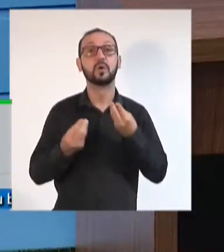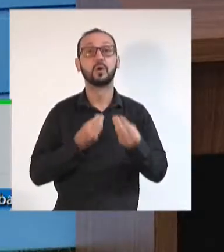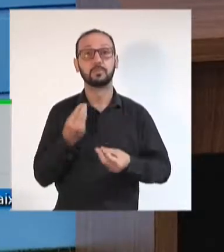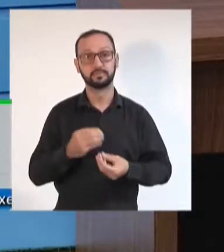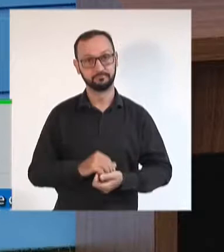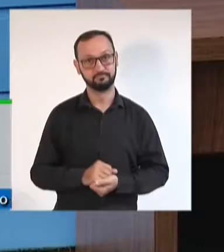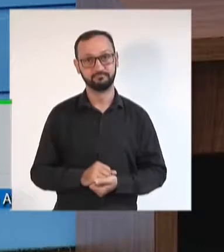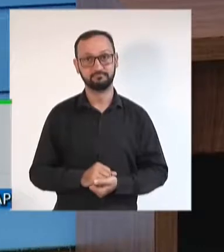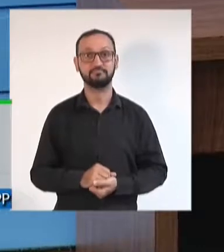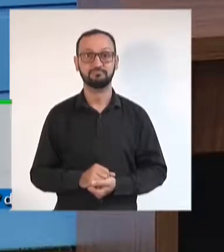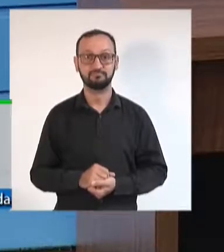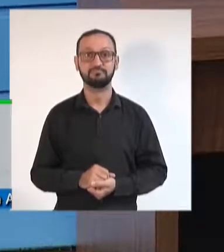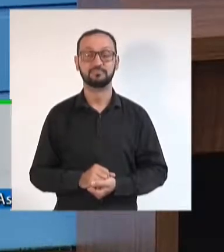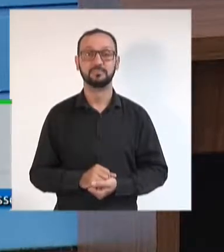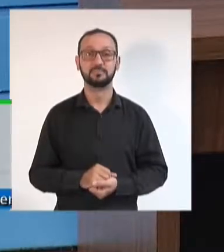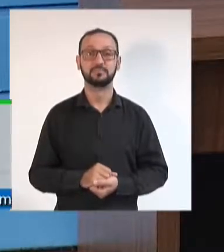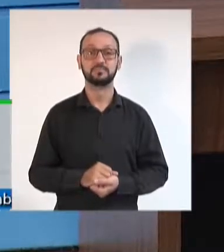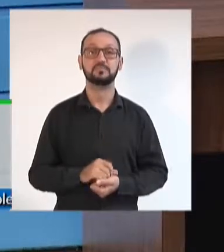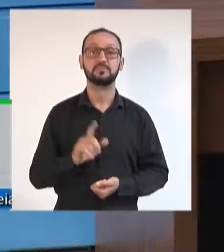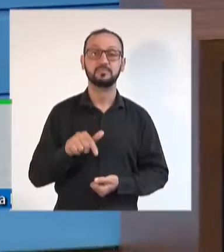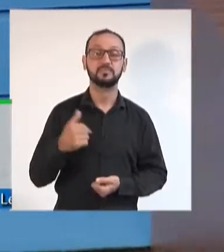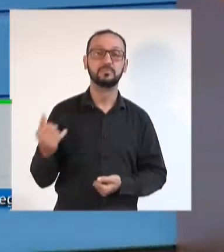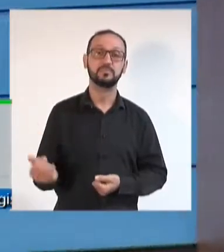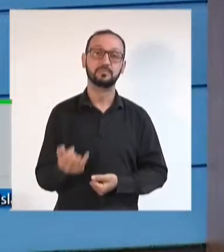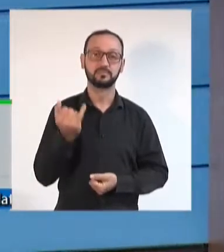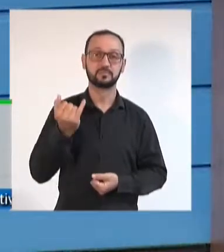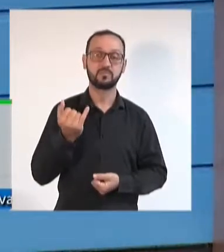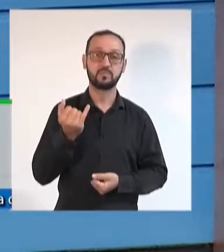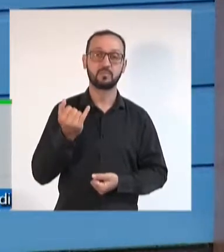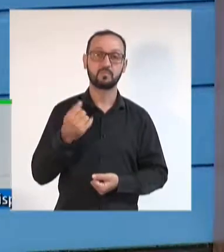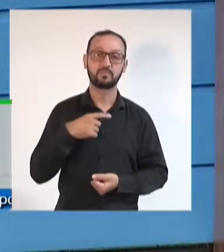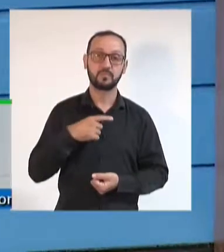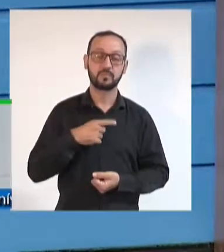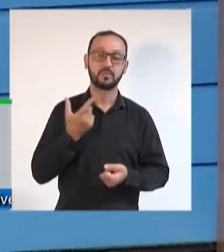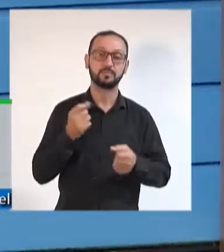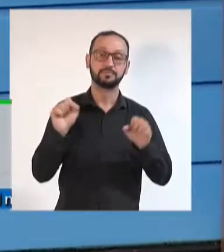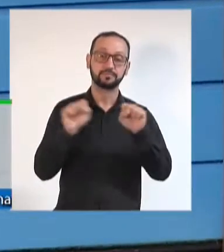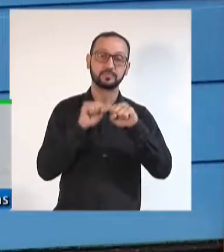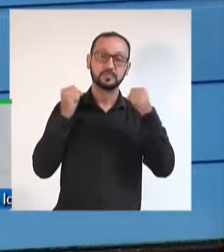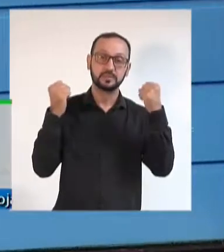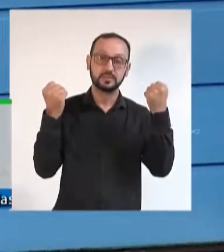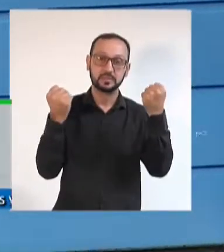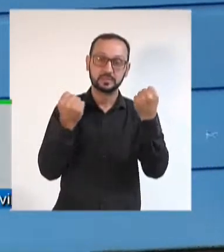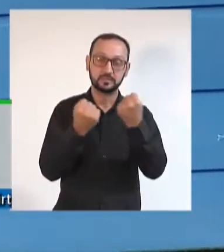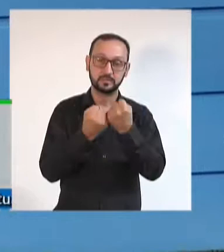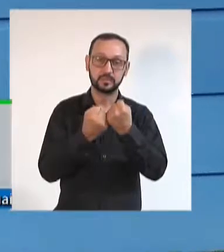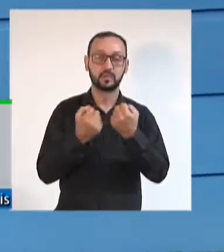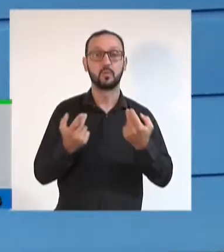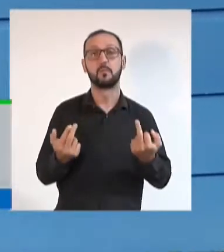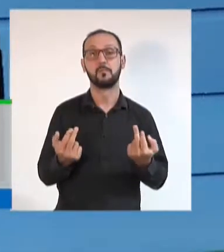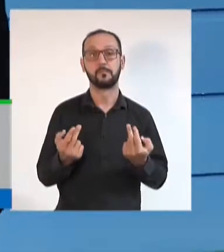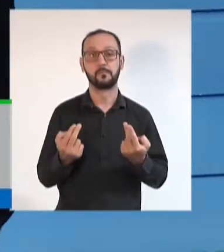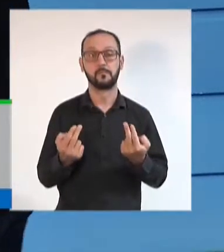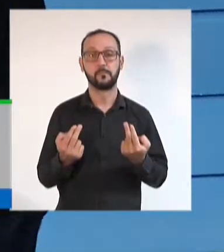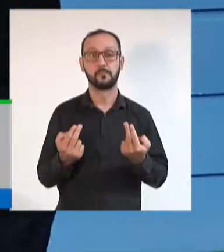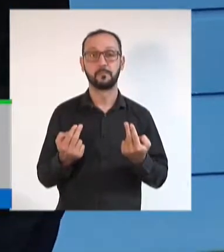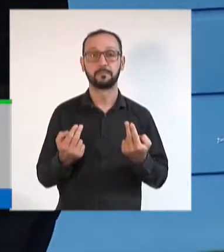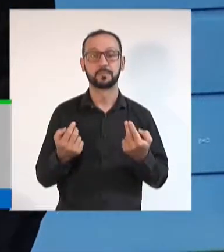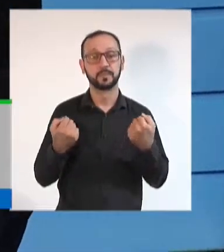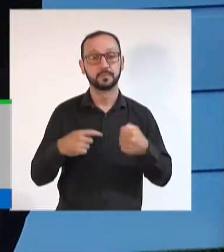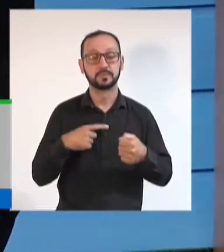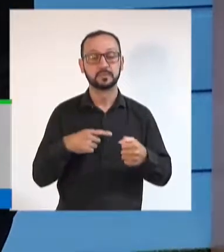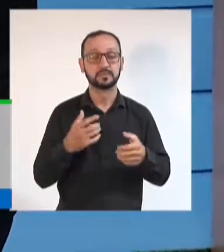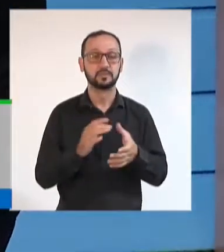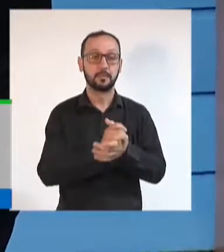fazer como? Então, isso que é importante, a gente ter um seminário desse porte. Quero